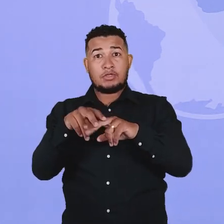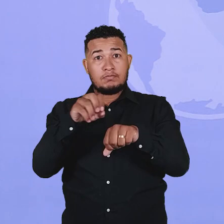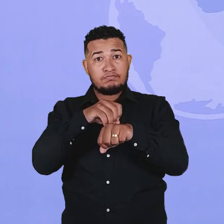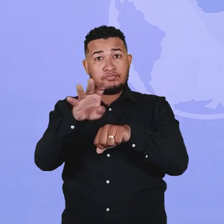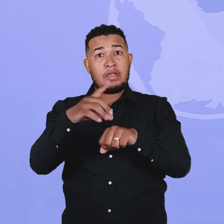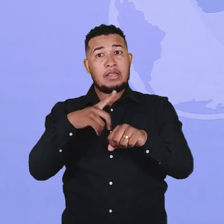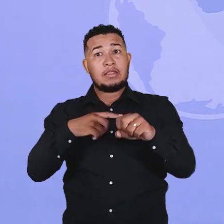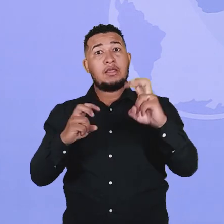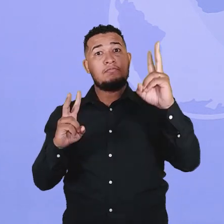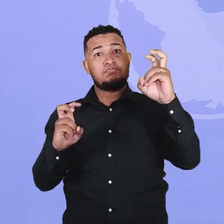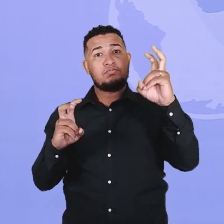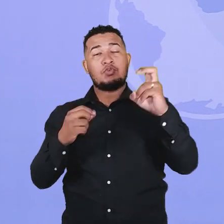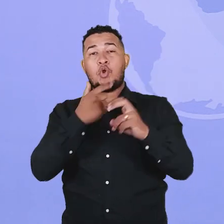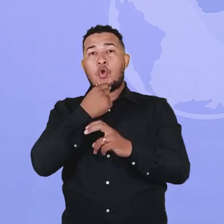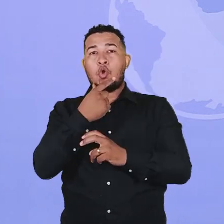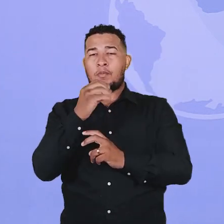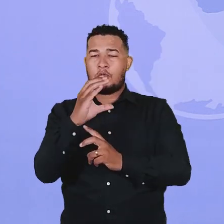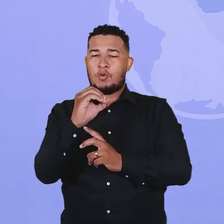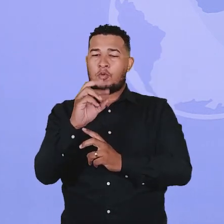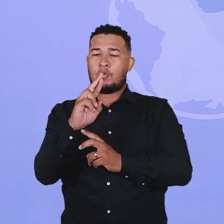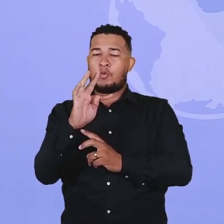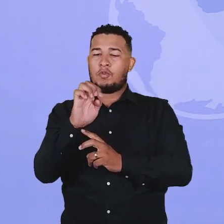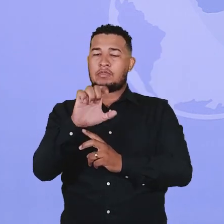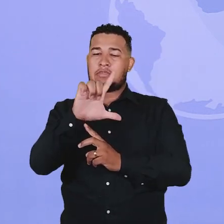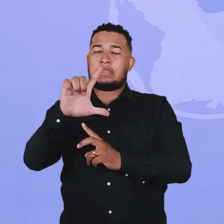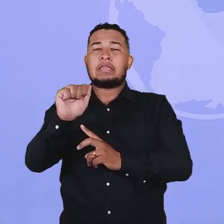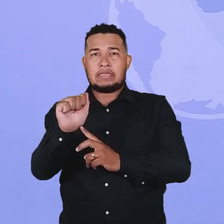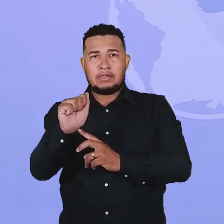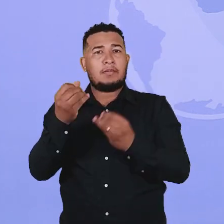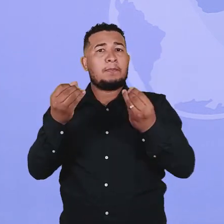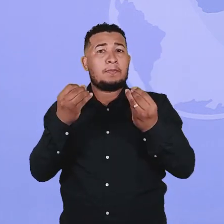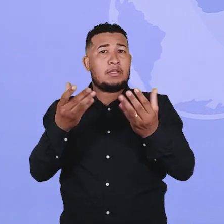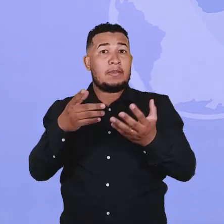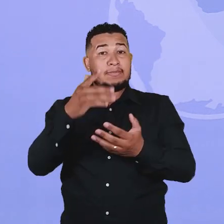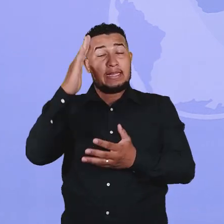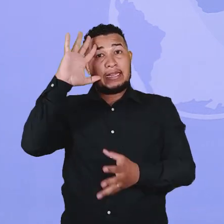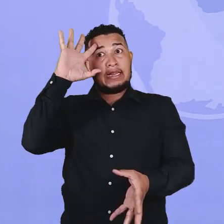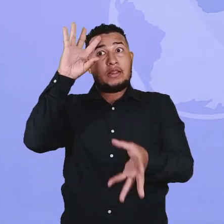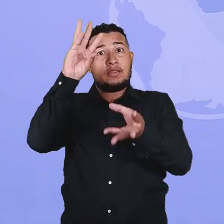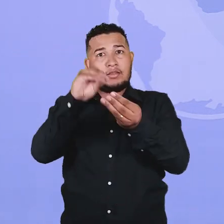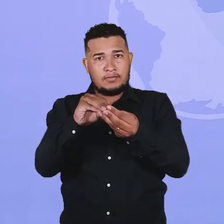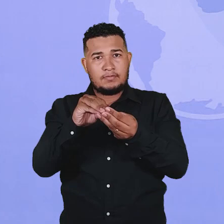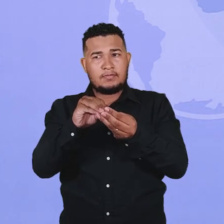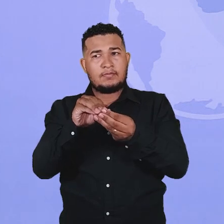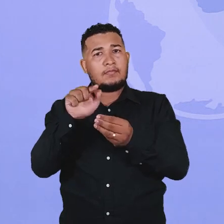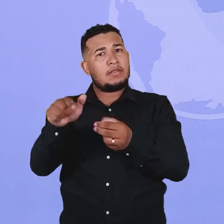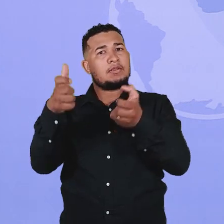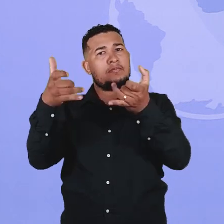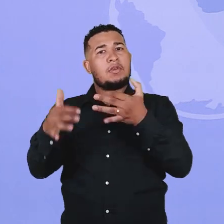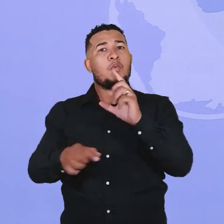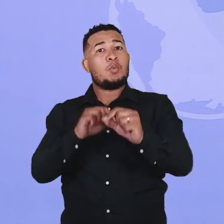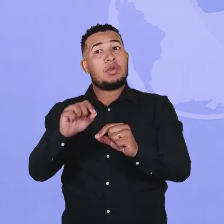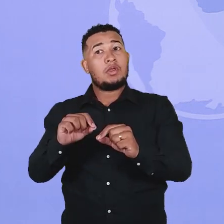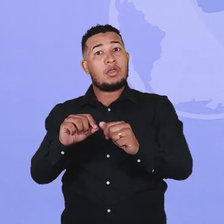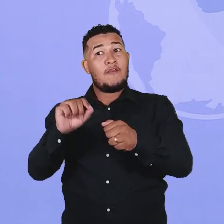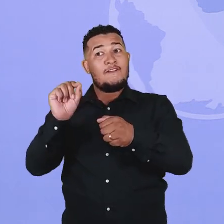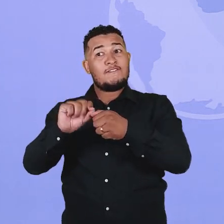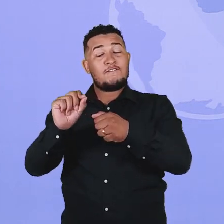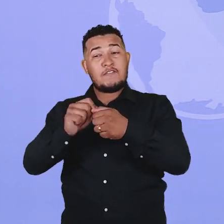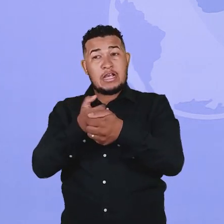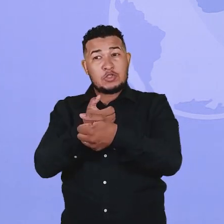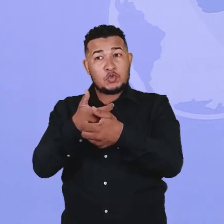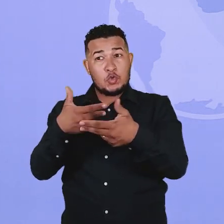difícil. Eu quero deixar uma citação de Mário Sérgio Cortella, para que você possa compreender. Ele diz o